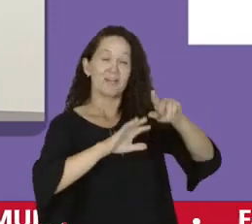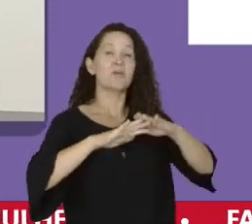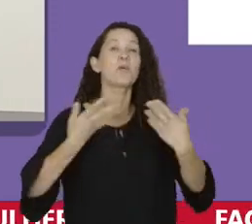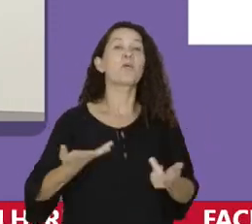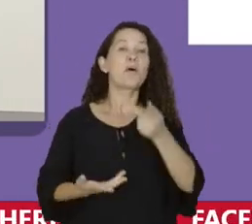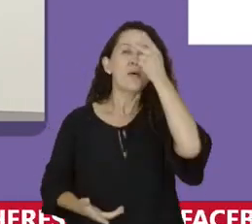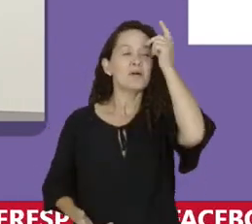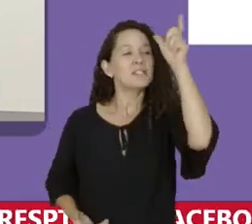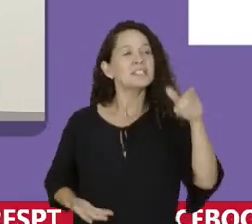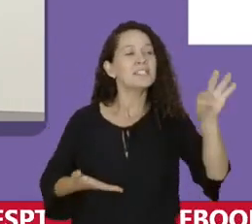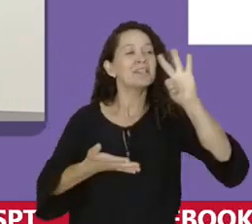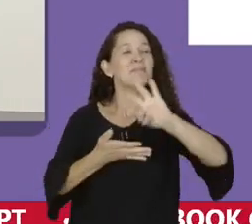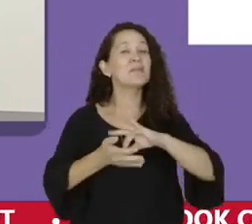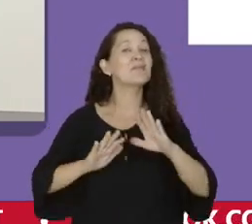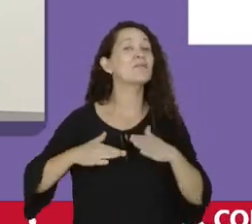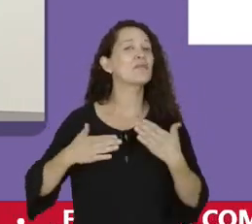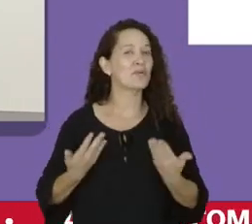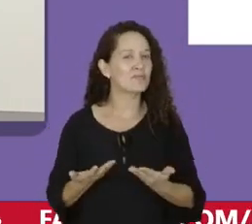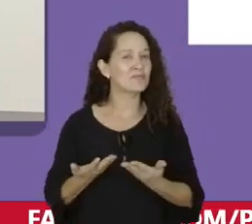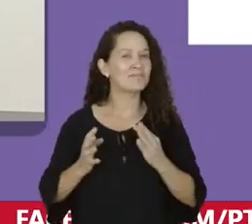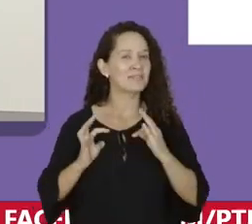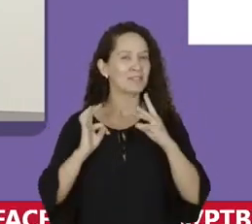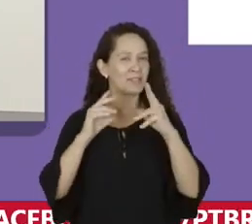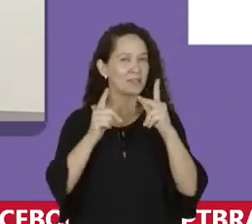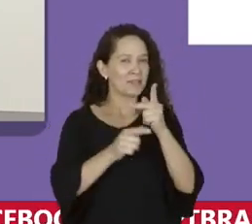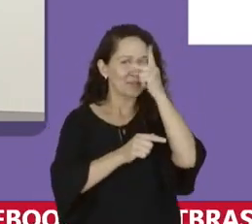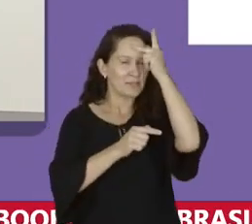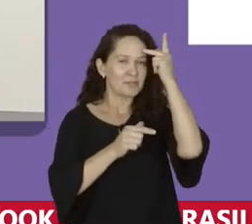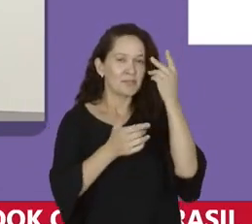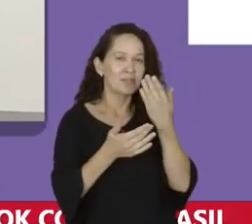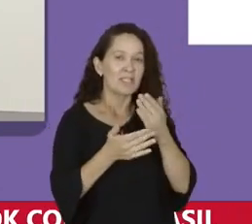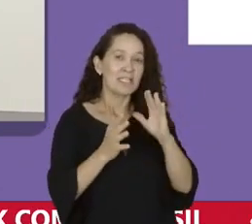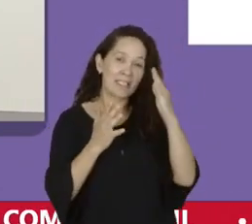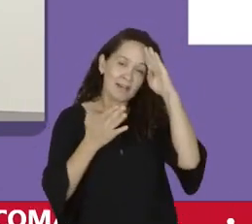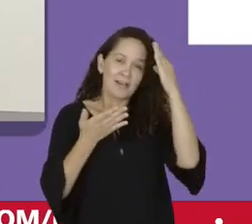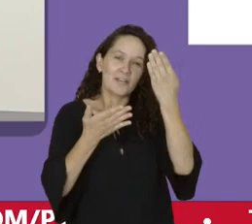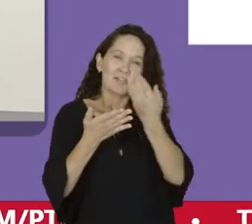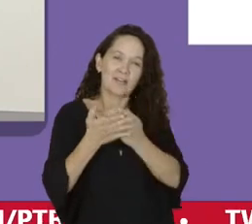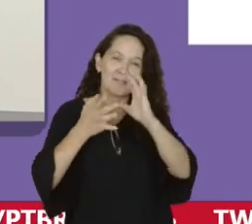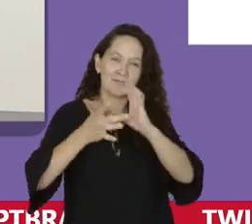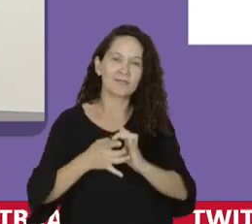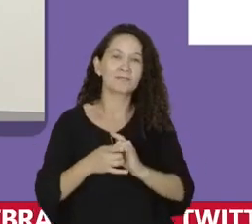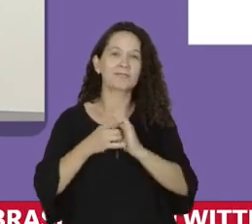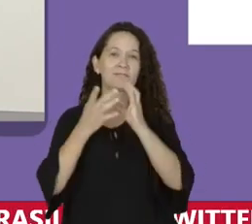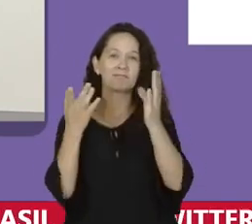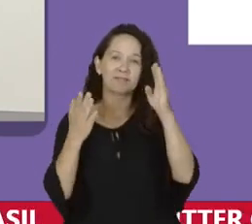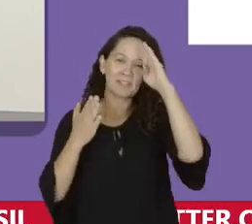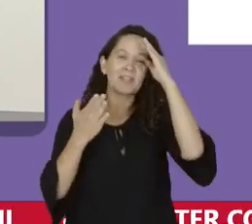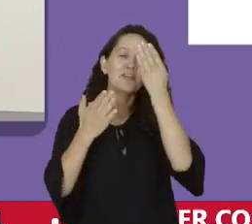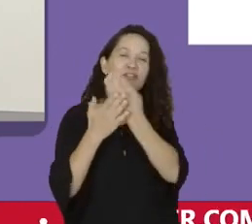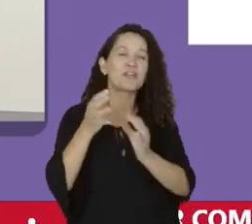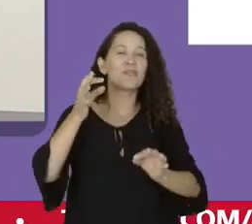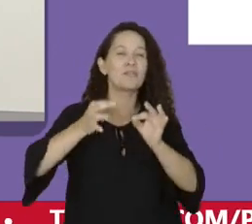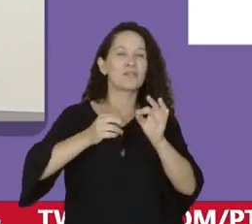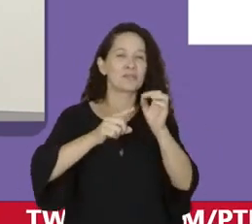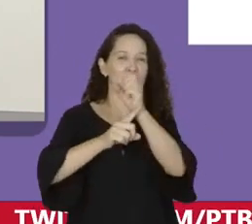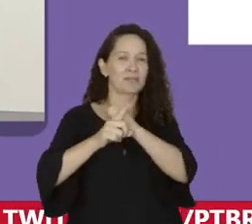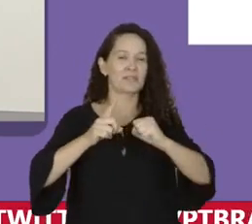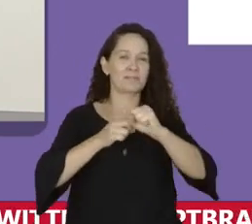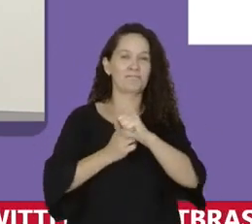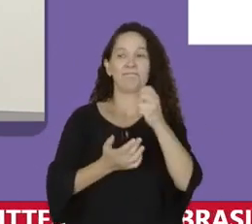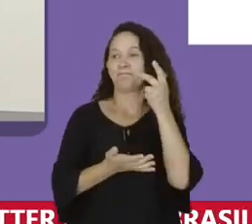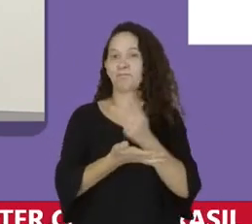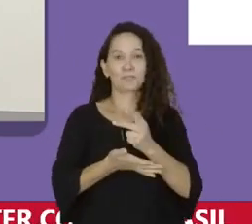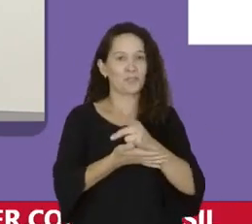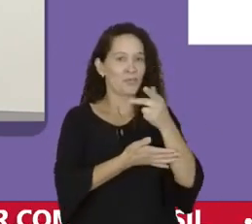eram os inimigos internos? Eram todos aqueles que defendessem a democracia, que defendessem a justiça social, mesmo que